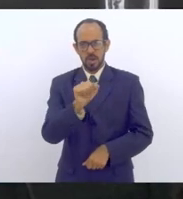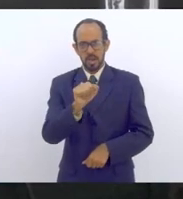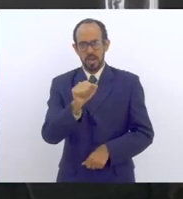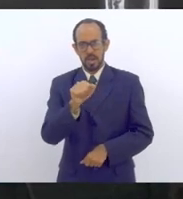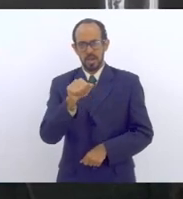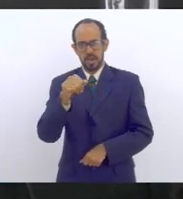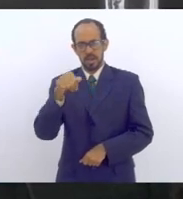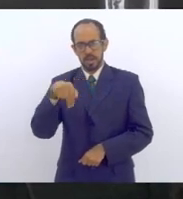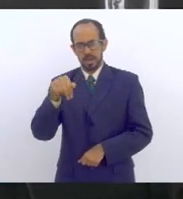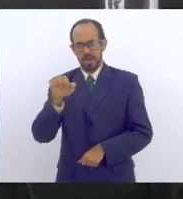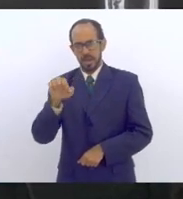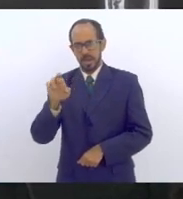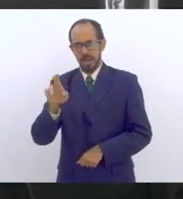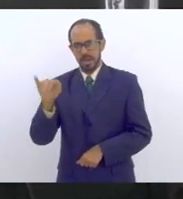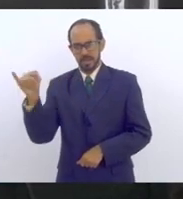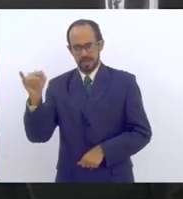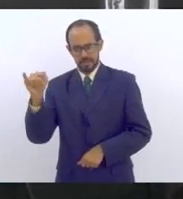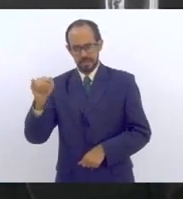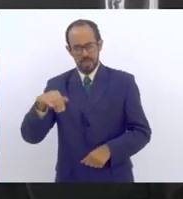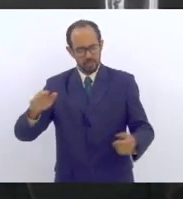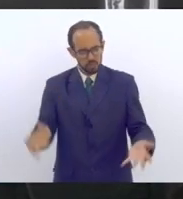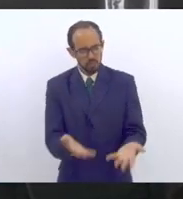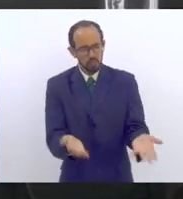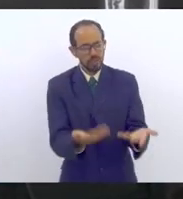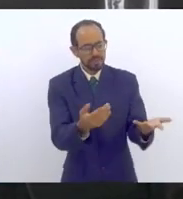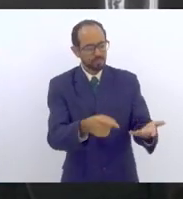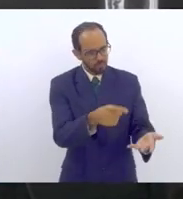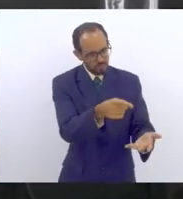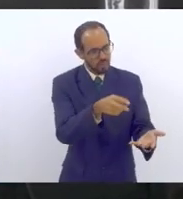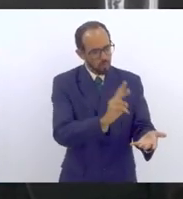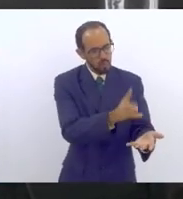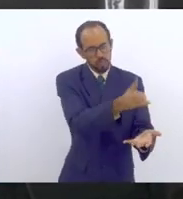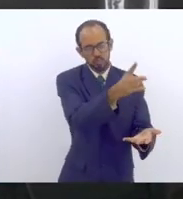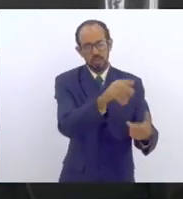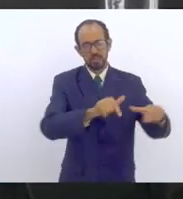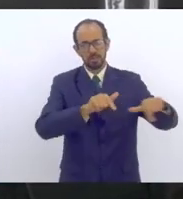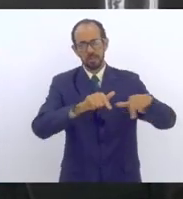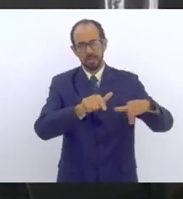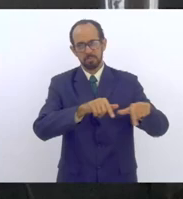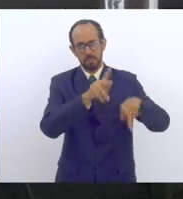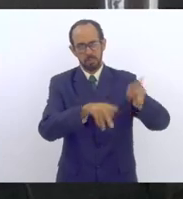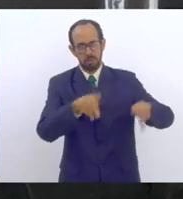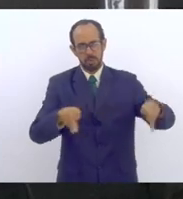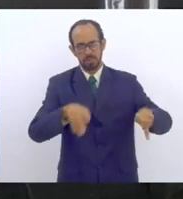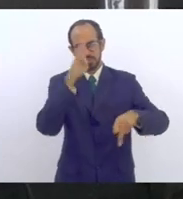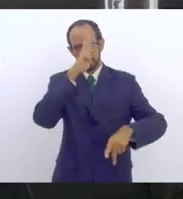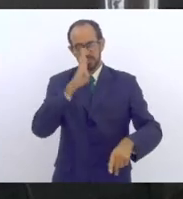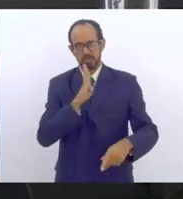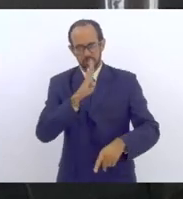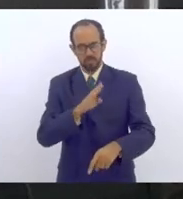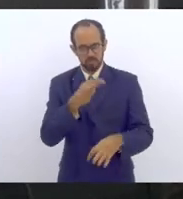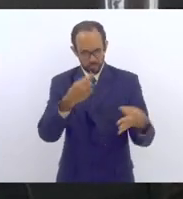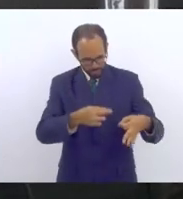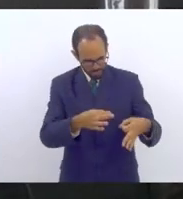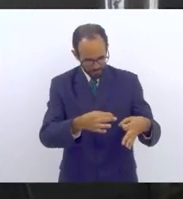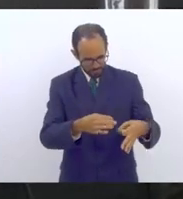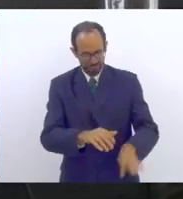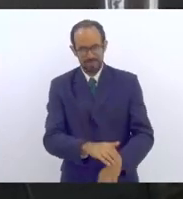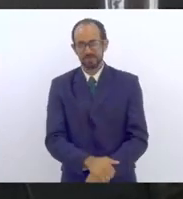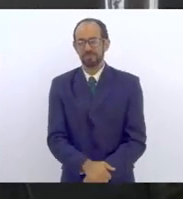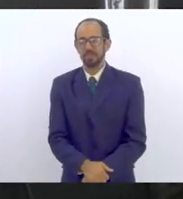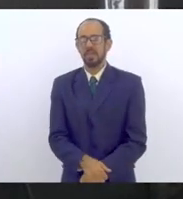incentivo você continuar trabalhando aí pelo povo brasileiro Tá certo eu queria aqui